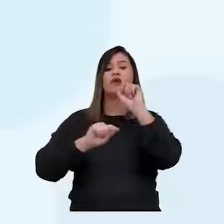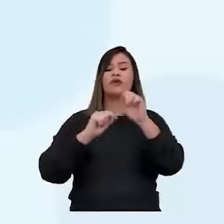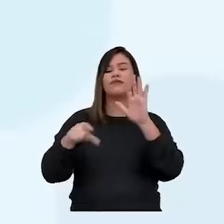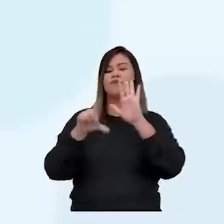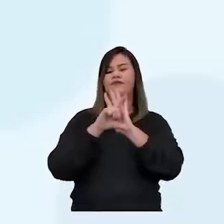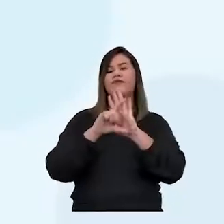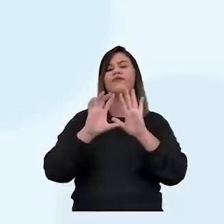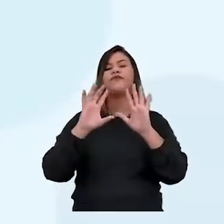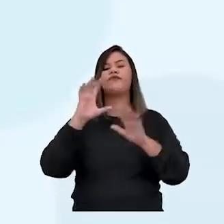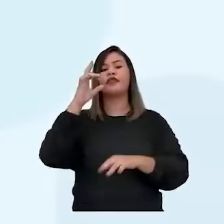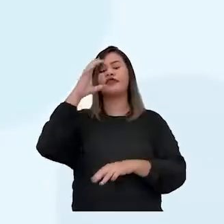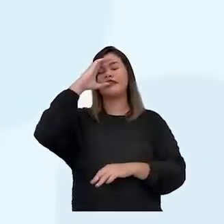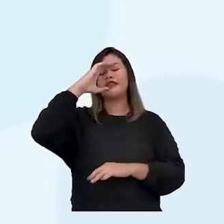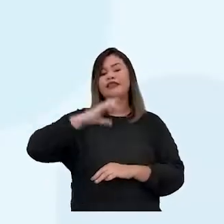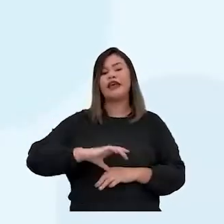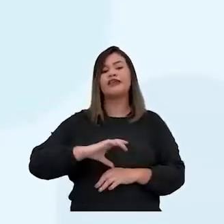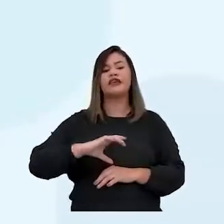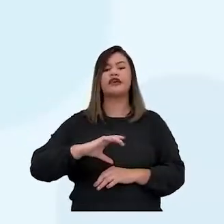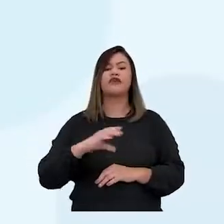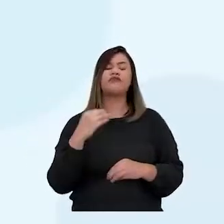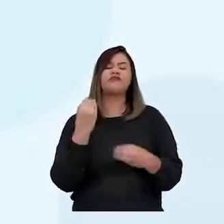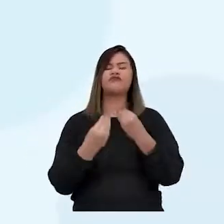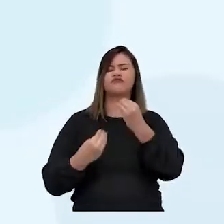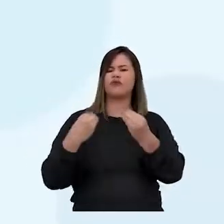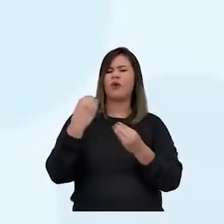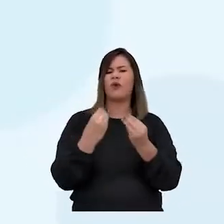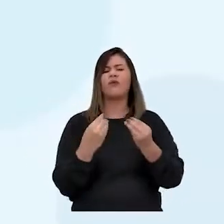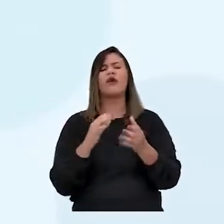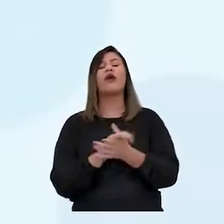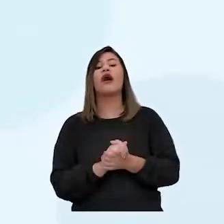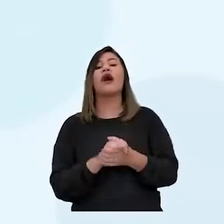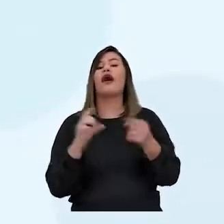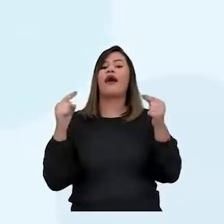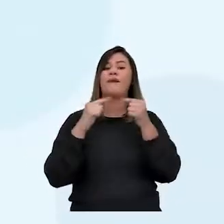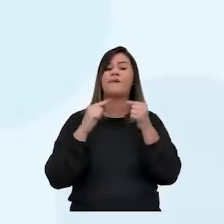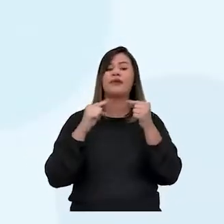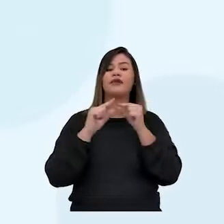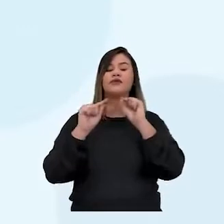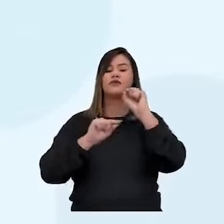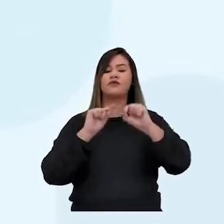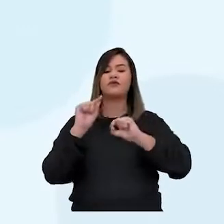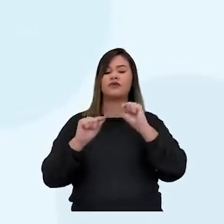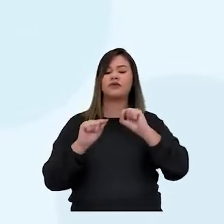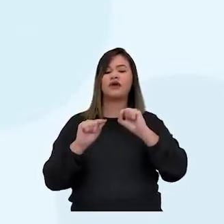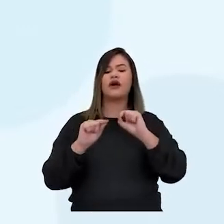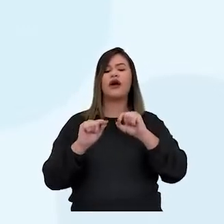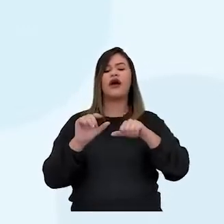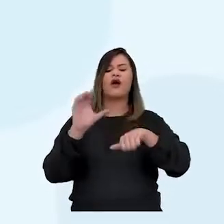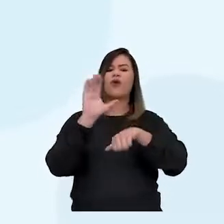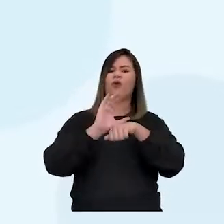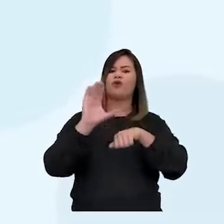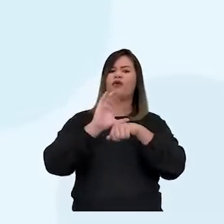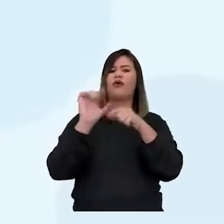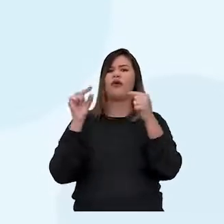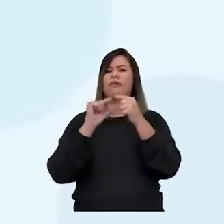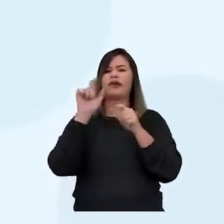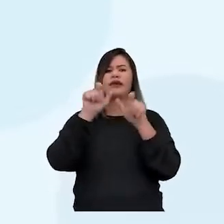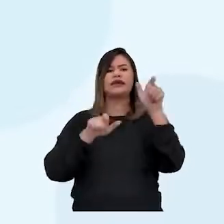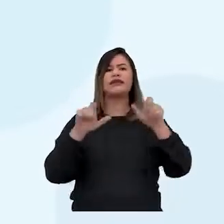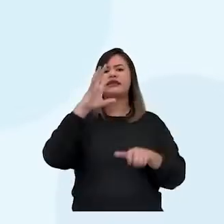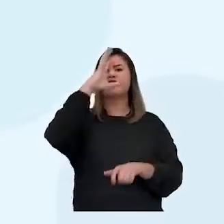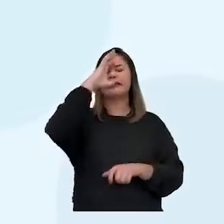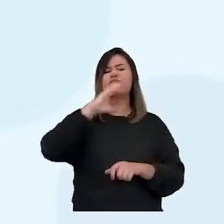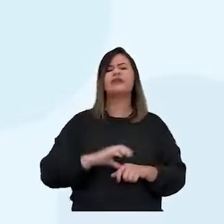Constituição tem esse nome bonito. Por quê? Porque a nossa Constituição é conhecida como Constituição Cidadã.